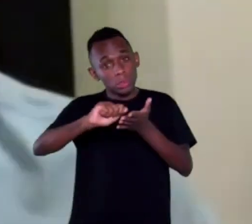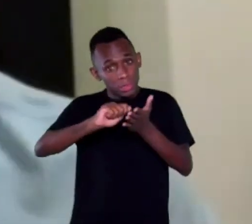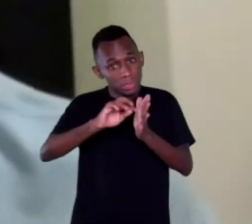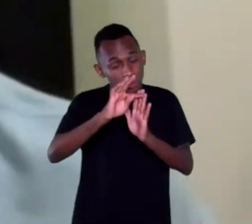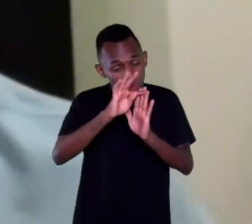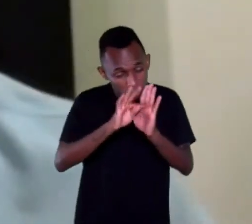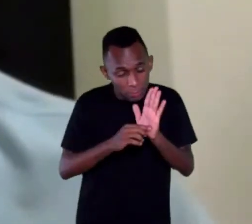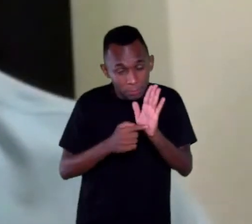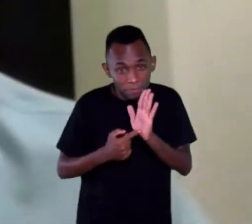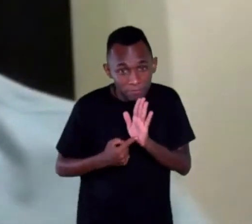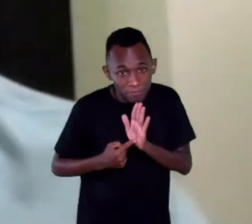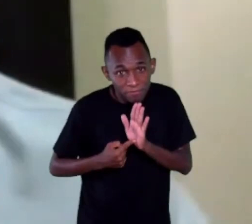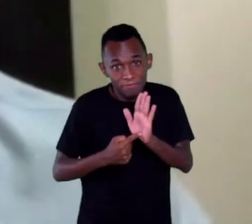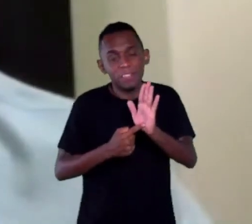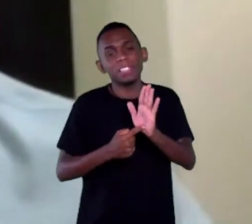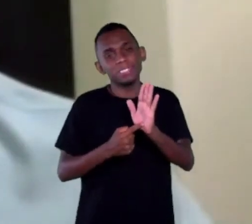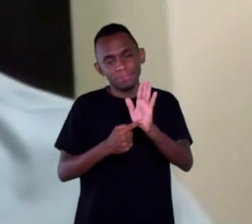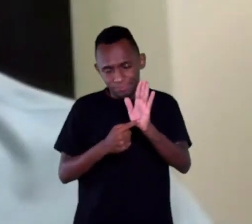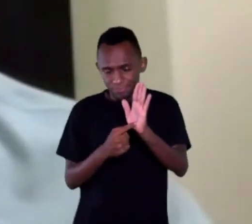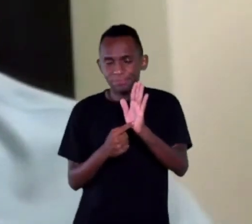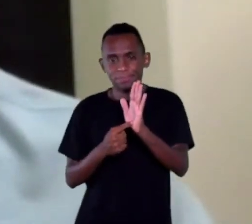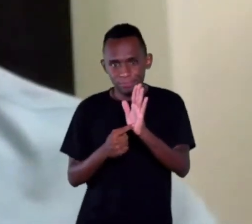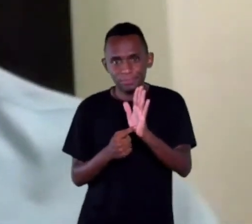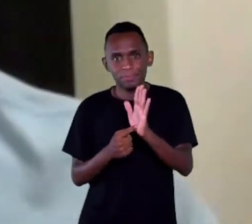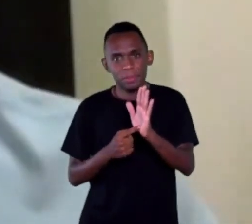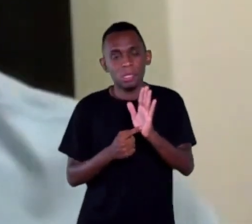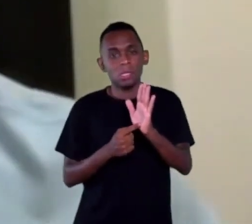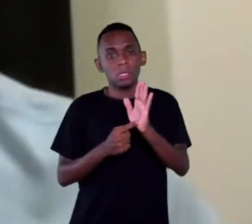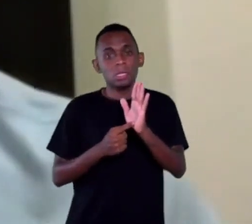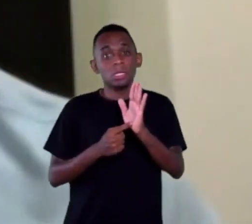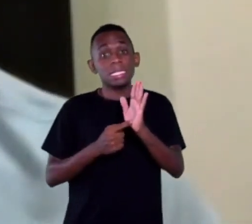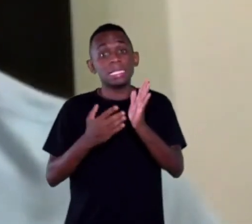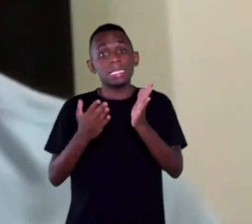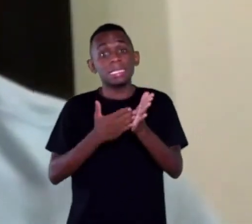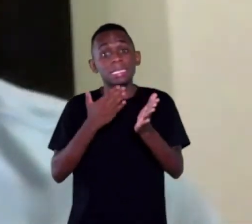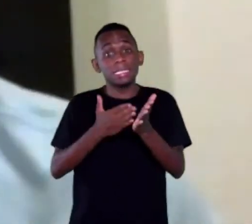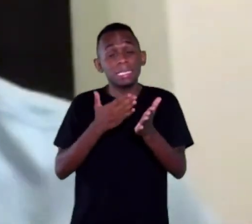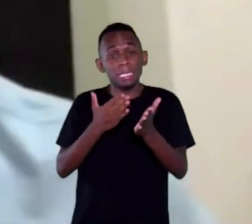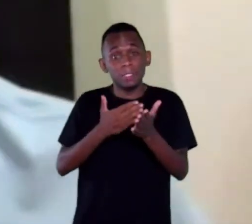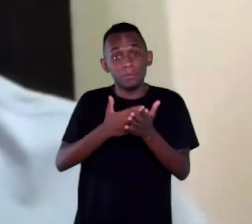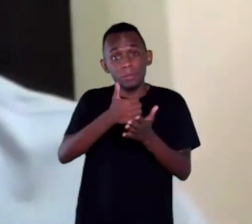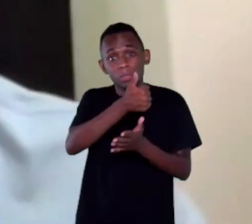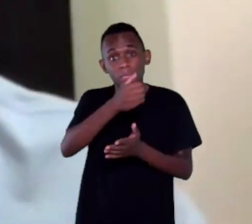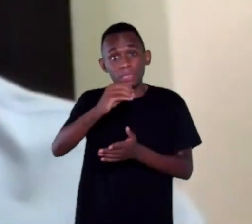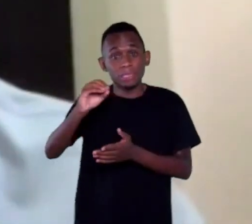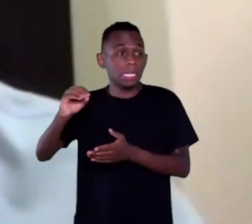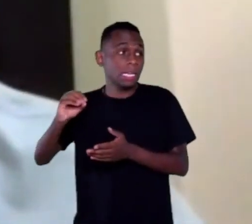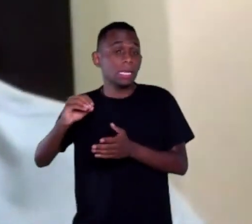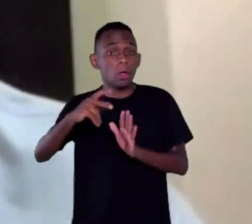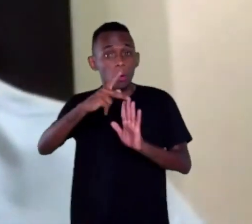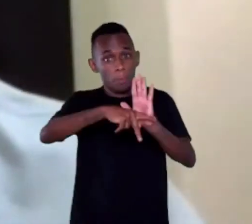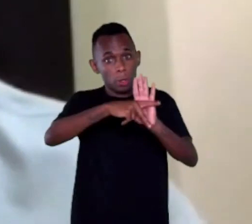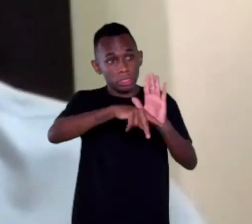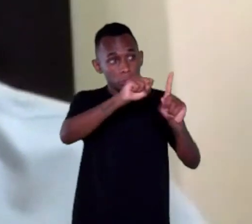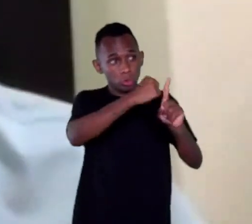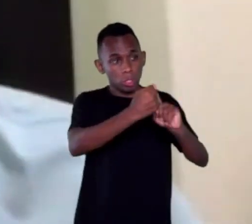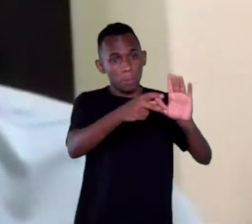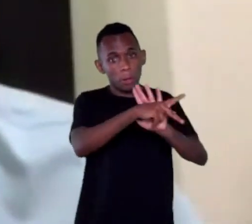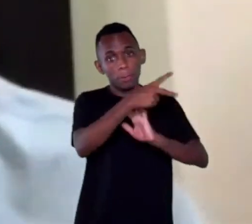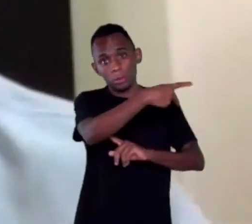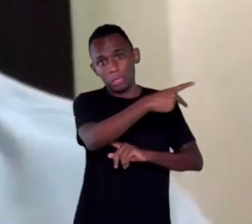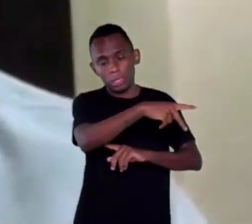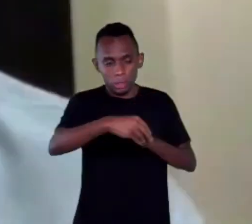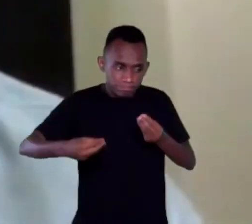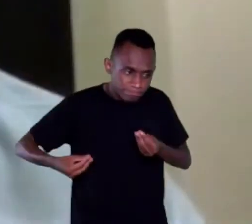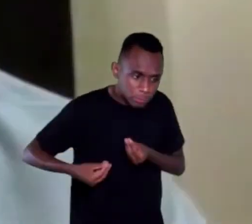parceria, em contrapartida, nós levamos 100 livros para ele no Pracatum, que é o projeto social dele, é um projeto